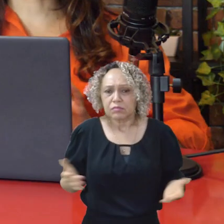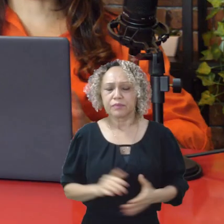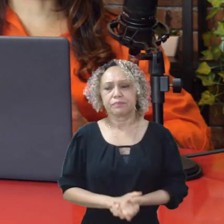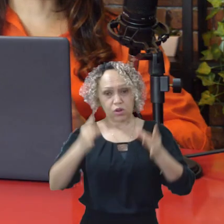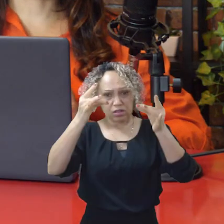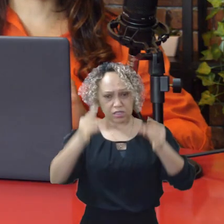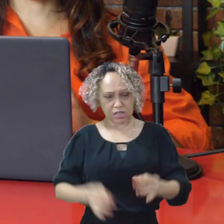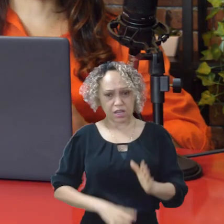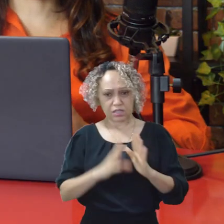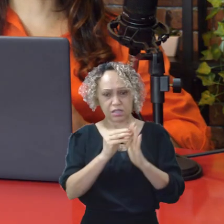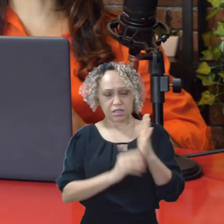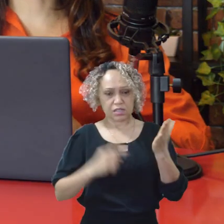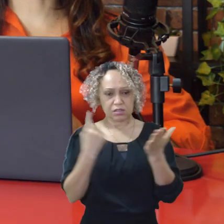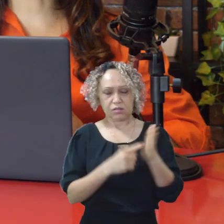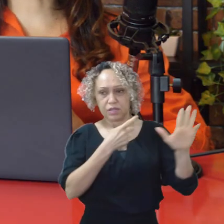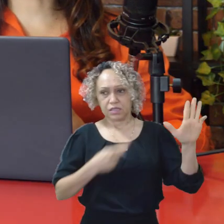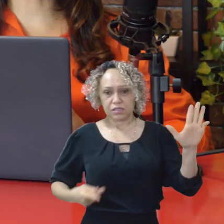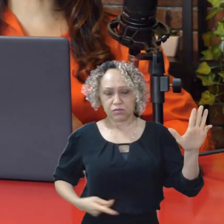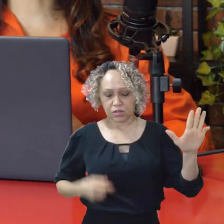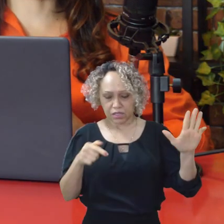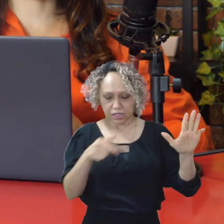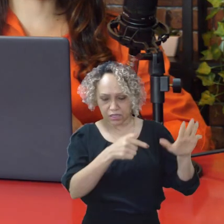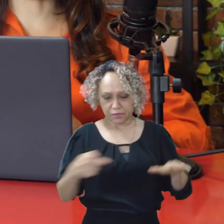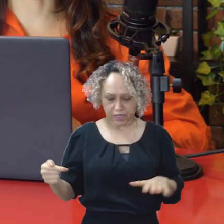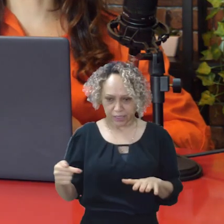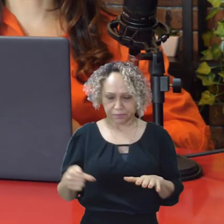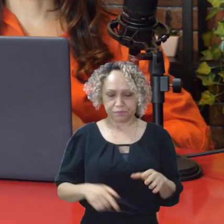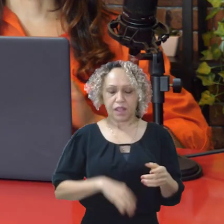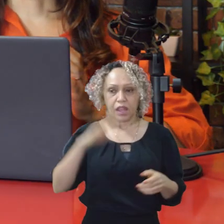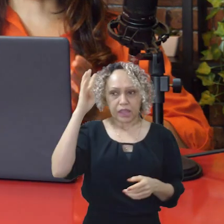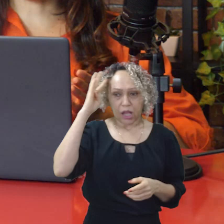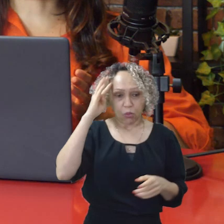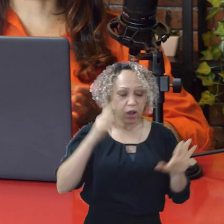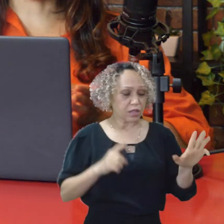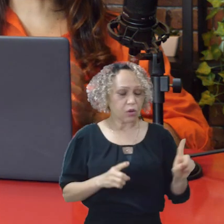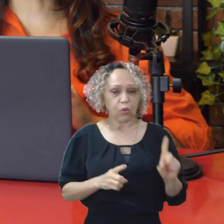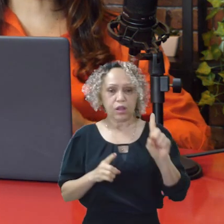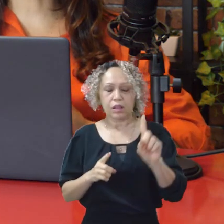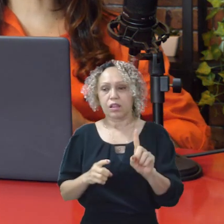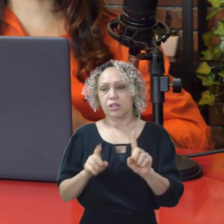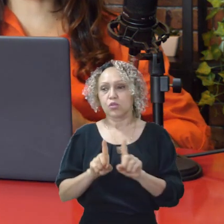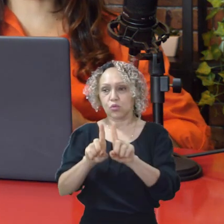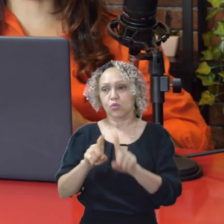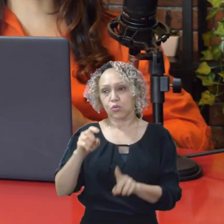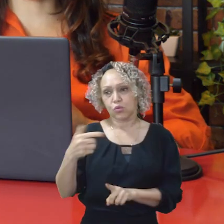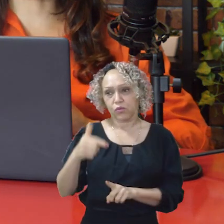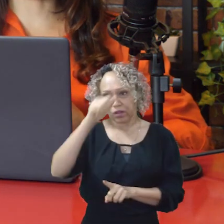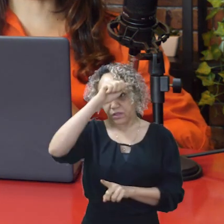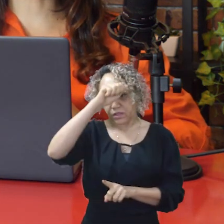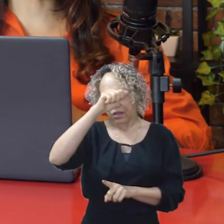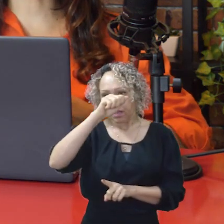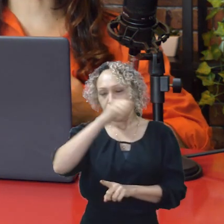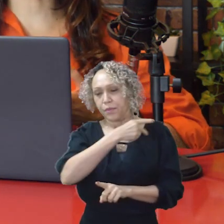Agora você confere os destaques da agenda do presidente Lula nesta semana. Na quarta, acompanhado do vice-presidente